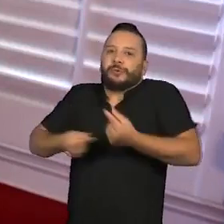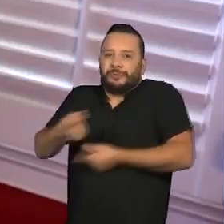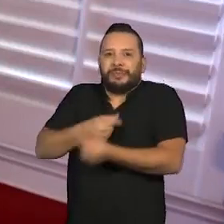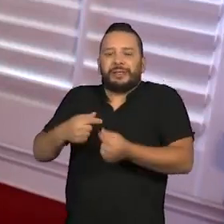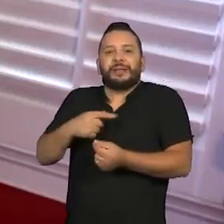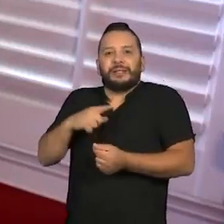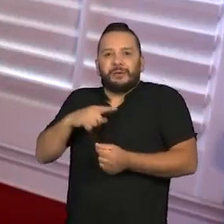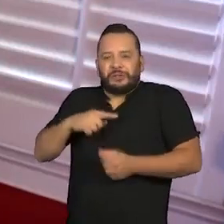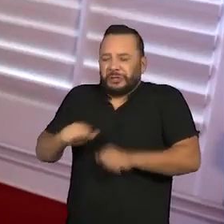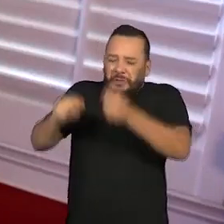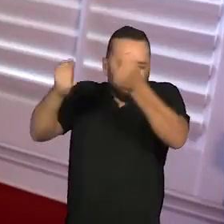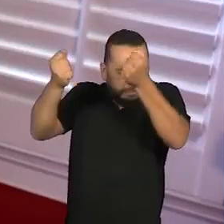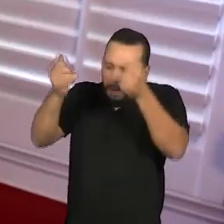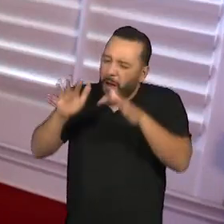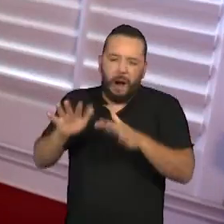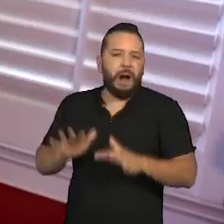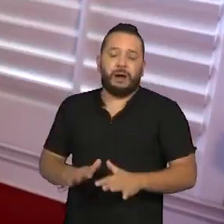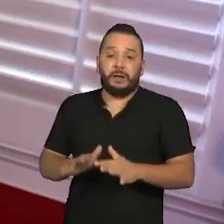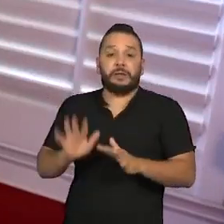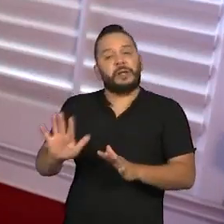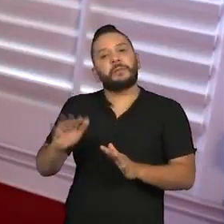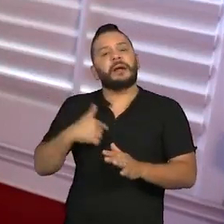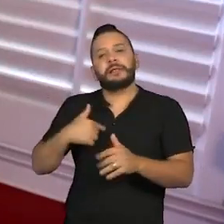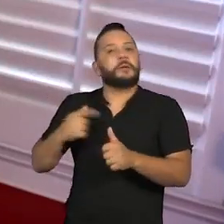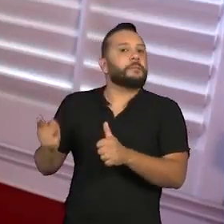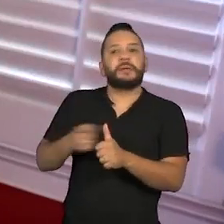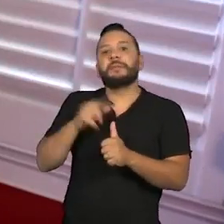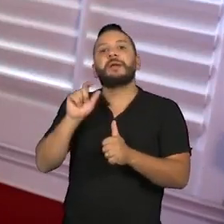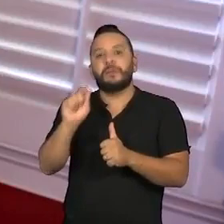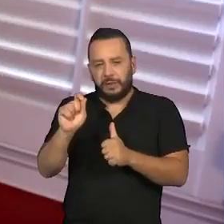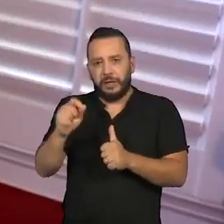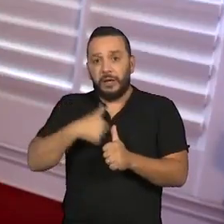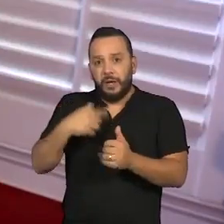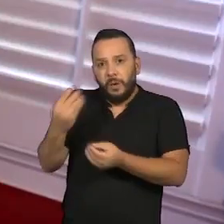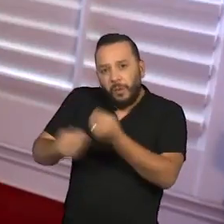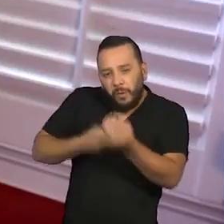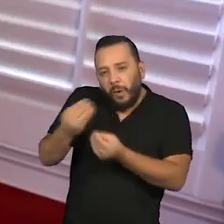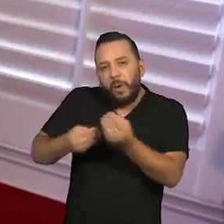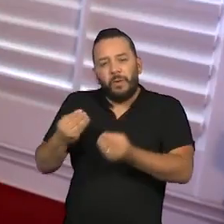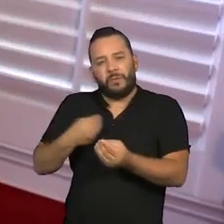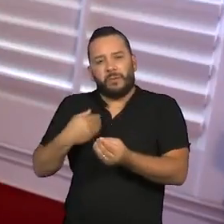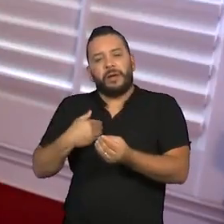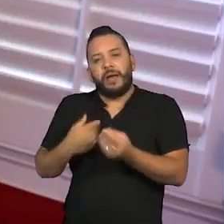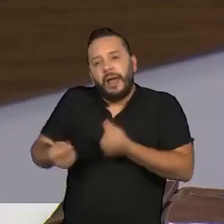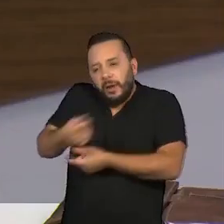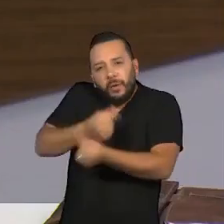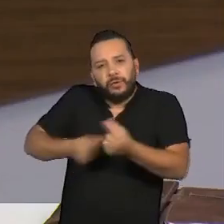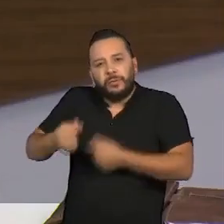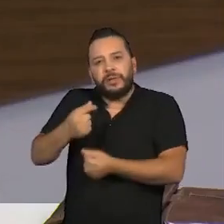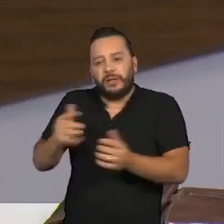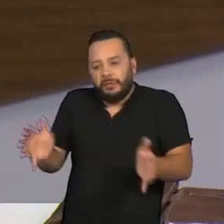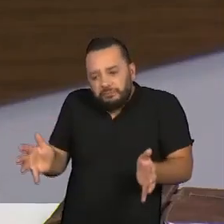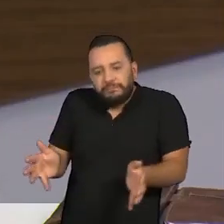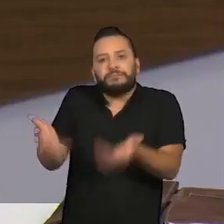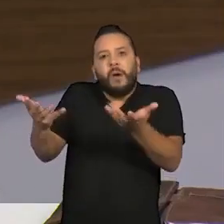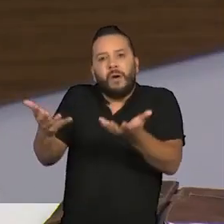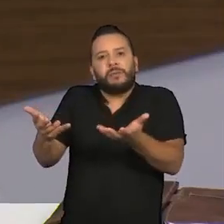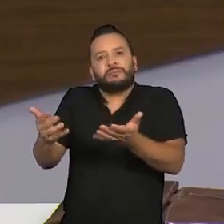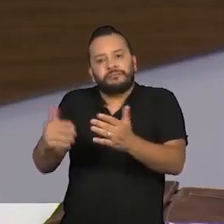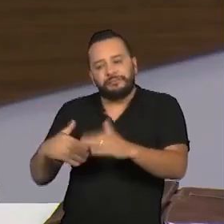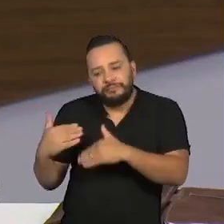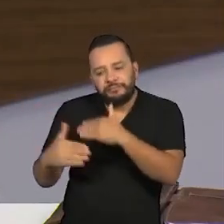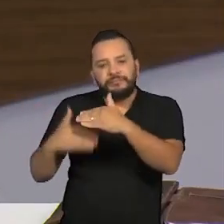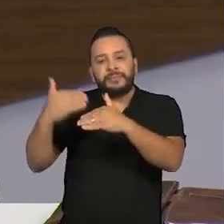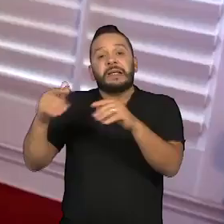tinham um duplo objetivo. O primeiro deles era de dar o mesmo tipo de sustentação à economia e o segundo era fazer a economia